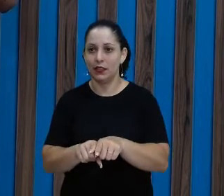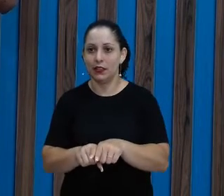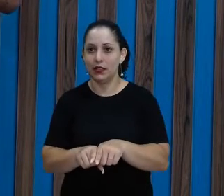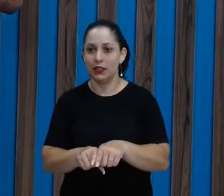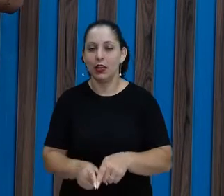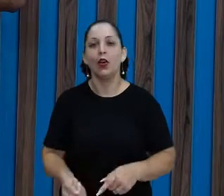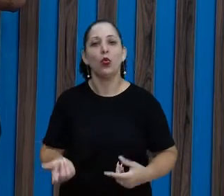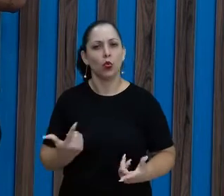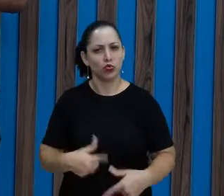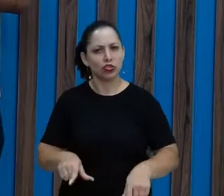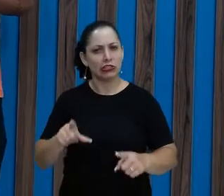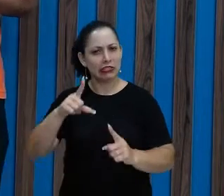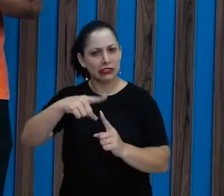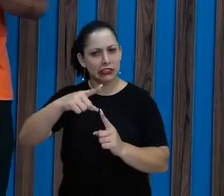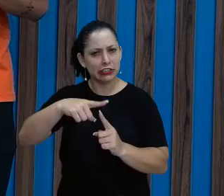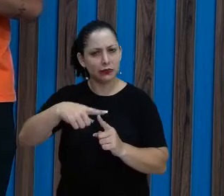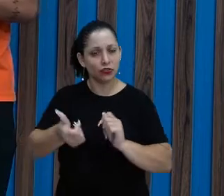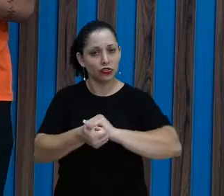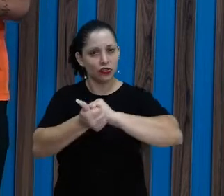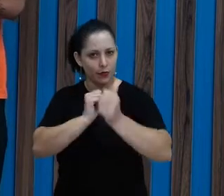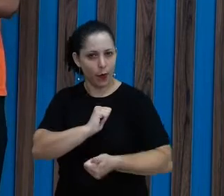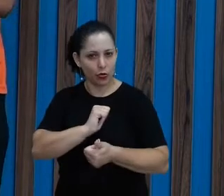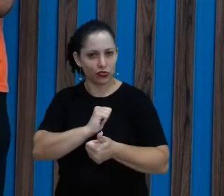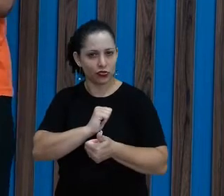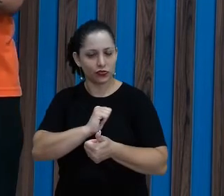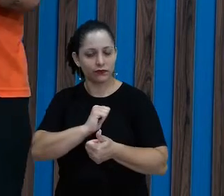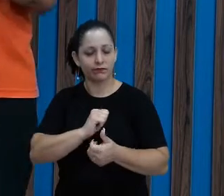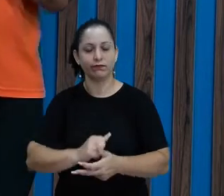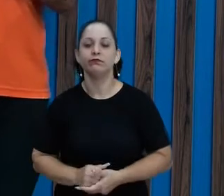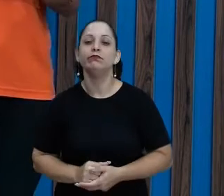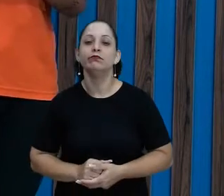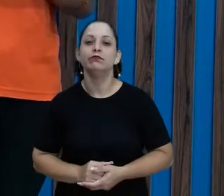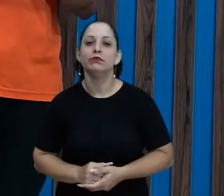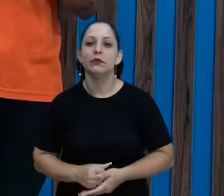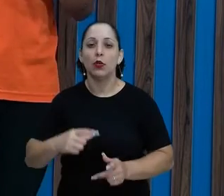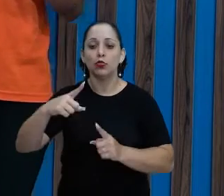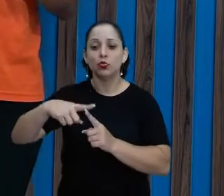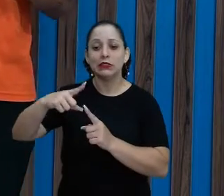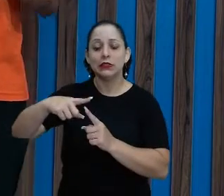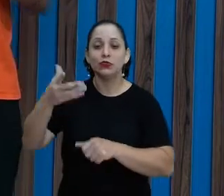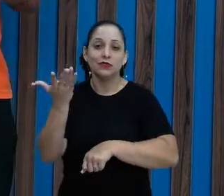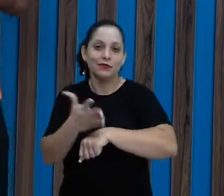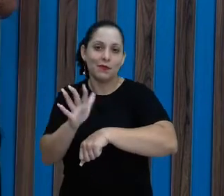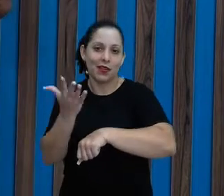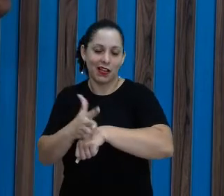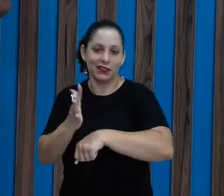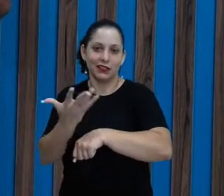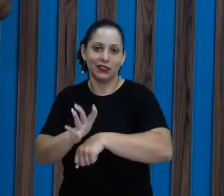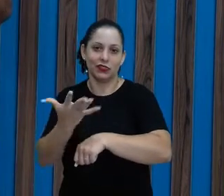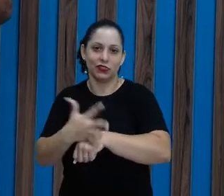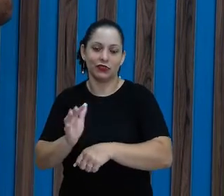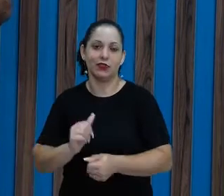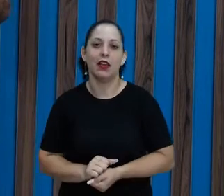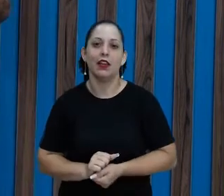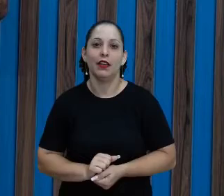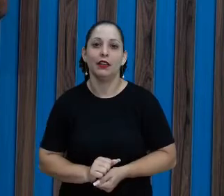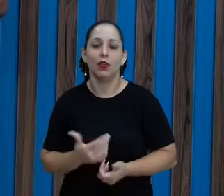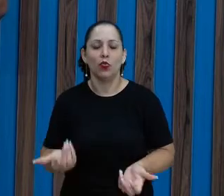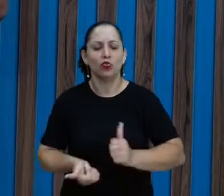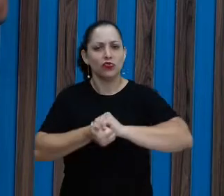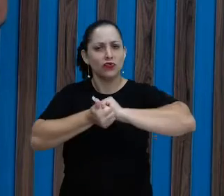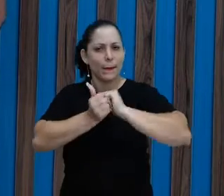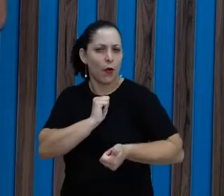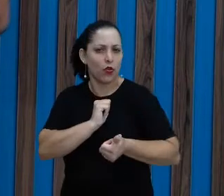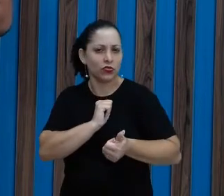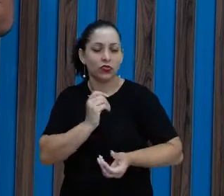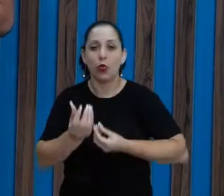alto rendimento. Então, vejam, a gente volta a falar aí das questões dos tipos de prática. Então, o esporte educacional, o que é? Como é